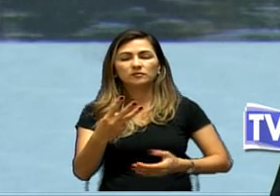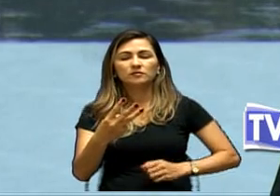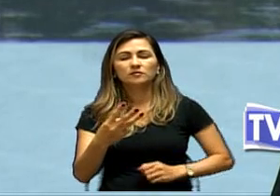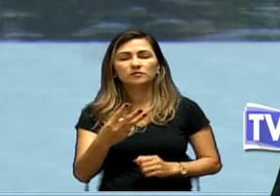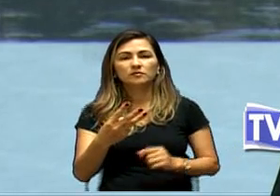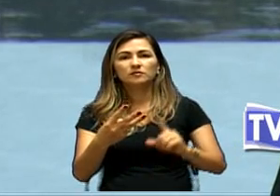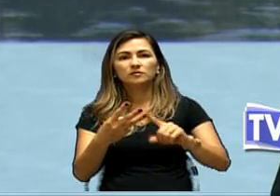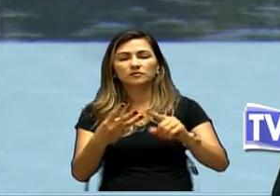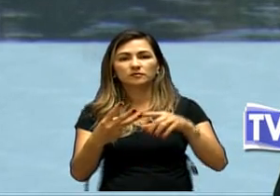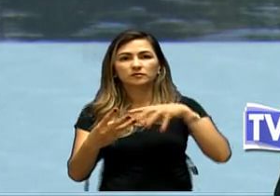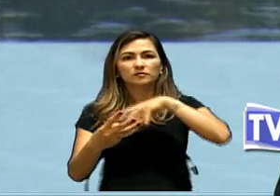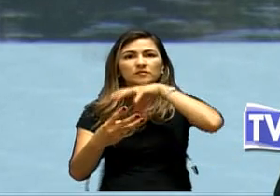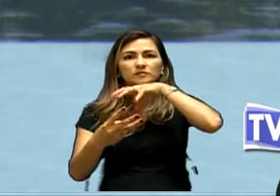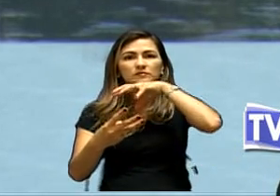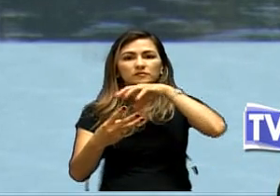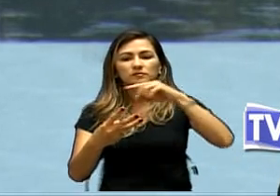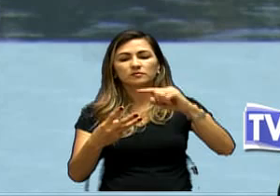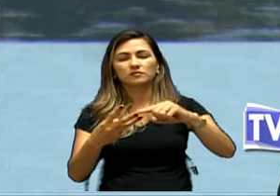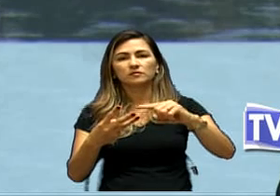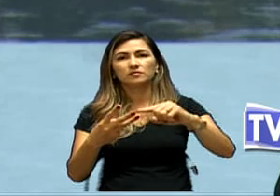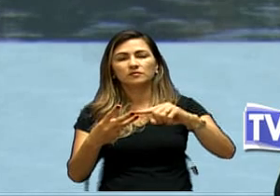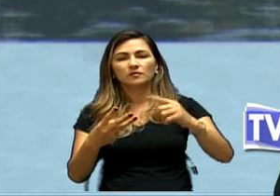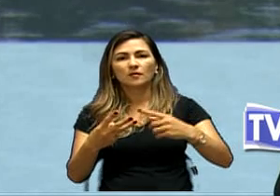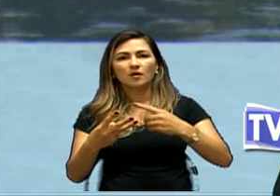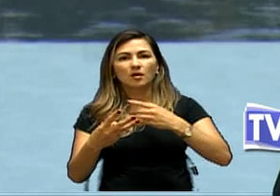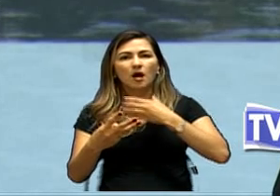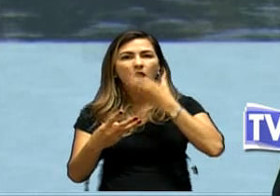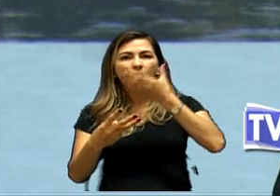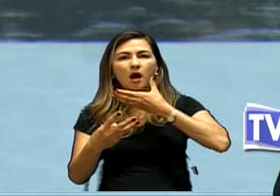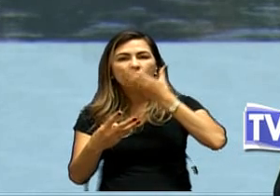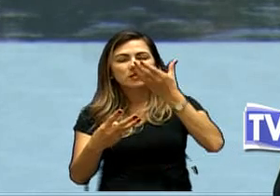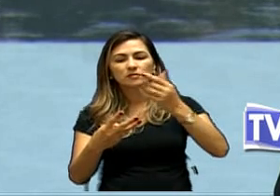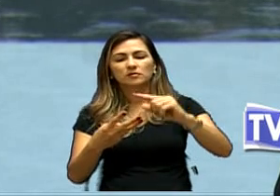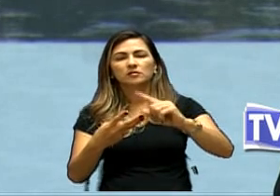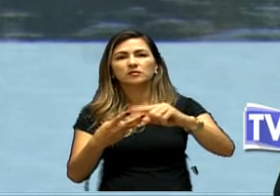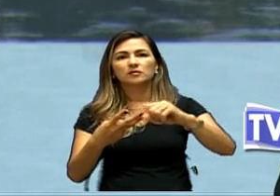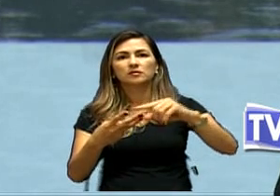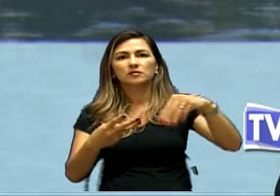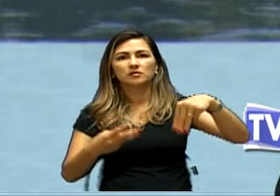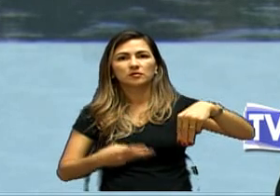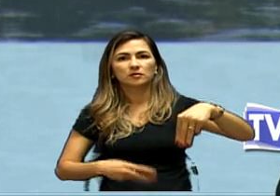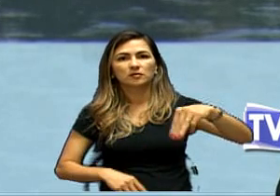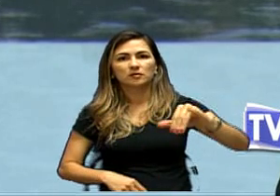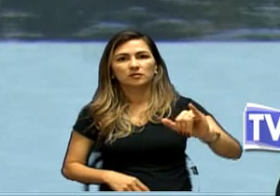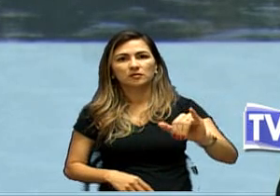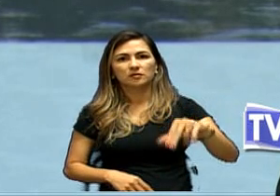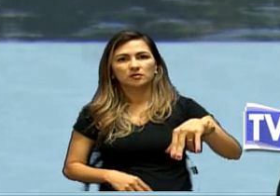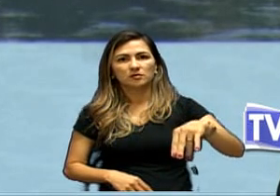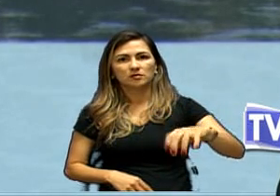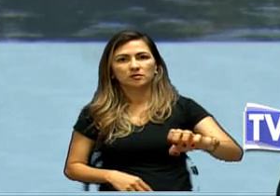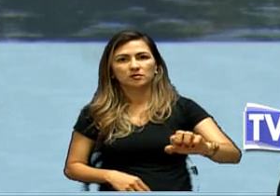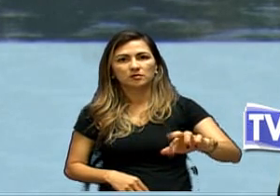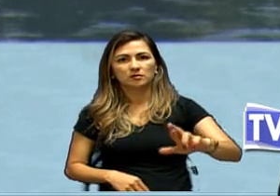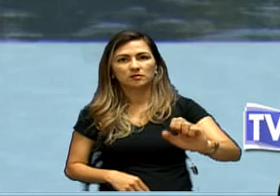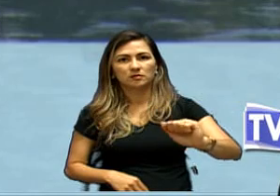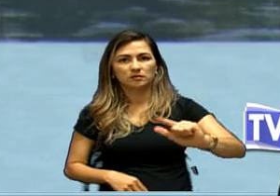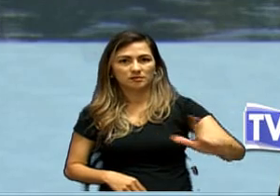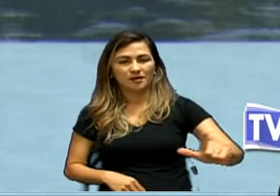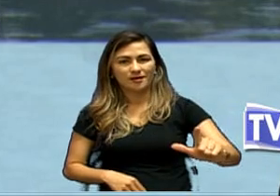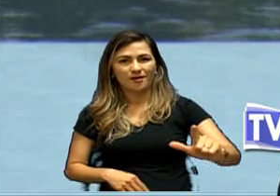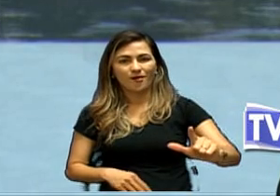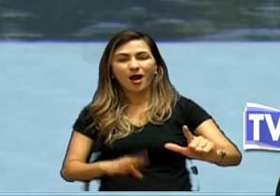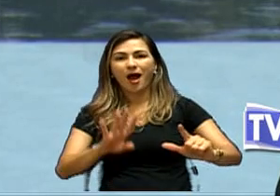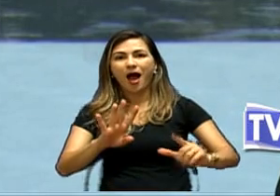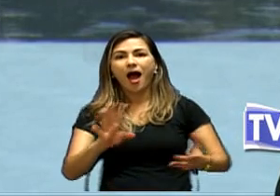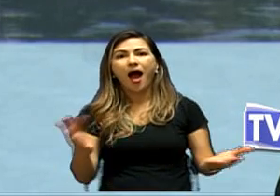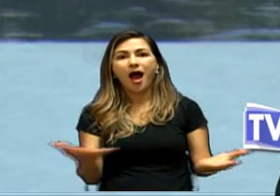mundo vegetal e mundo mineral. Né? E agora tem um quarto mundo, que é o mundo plástico, do plástico.